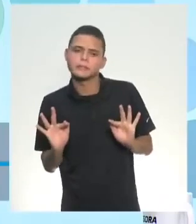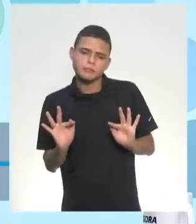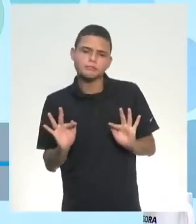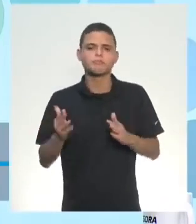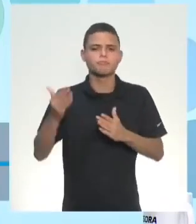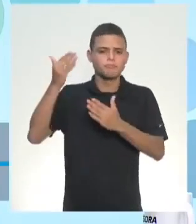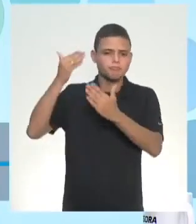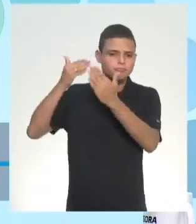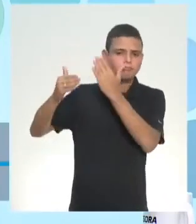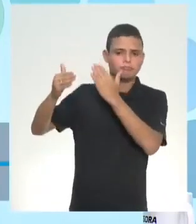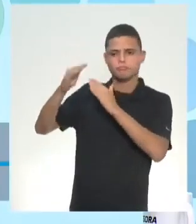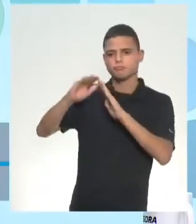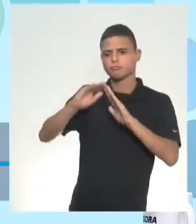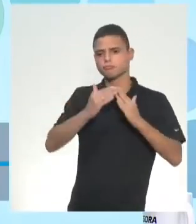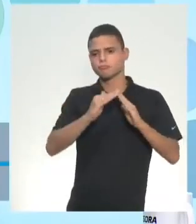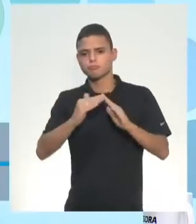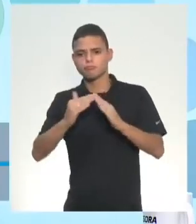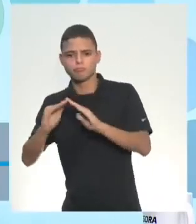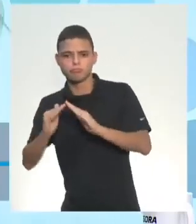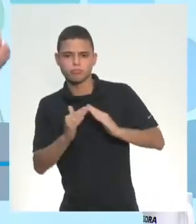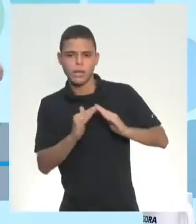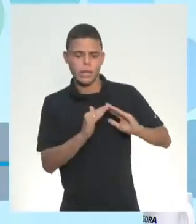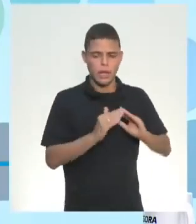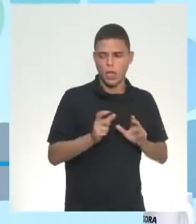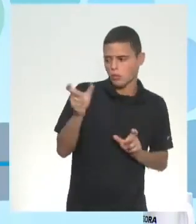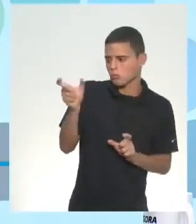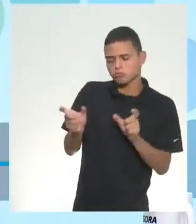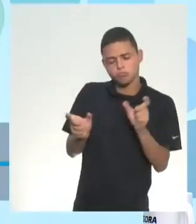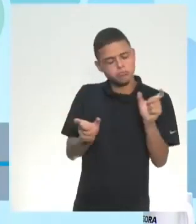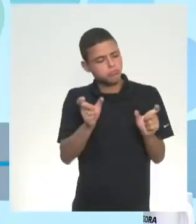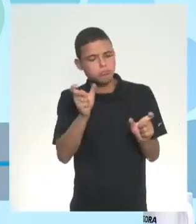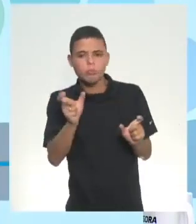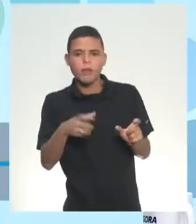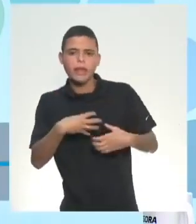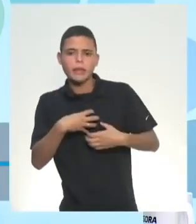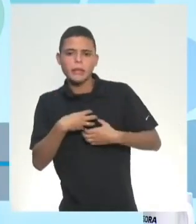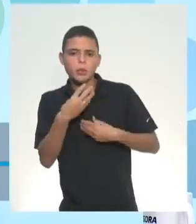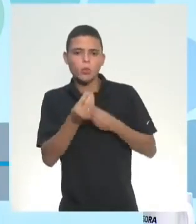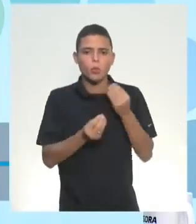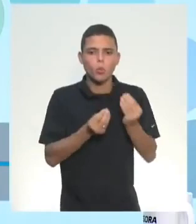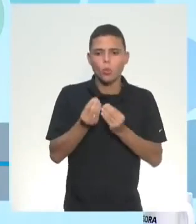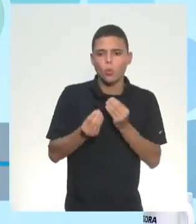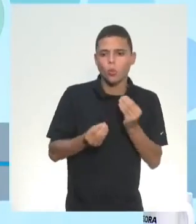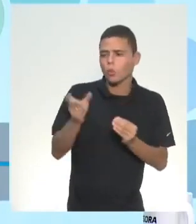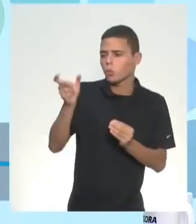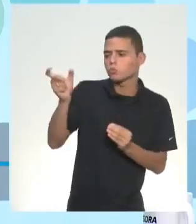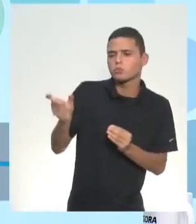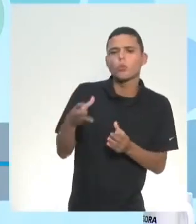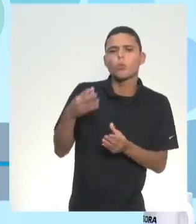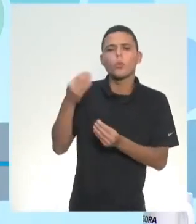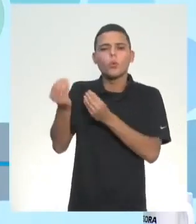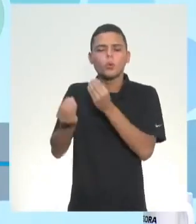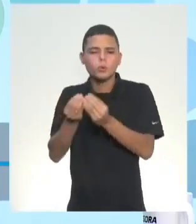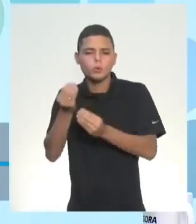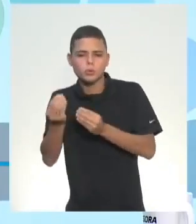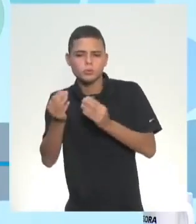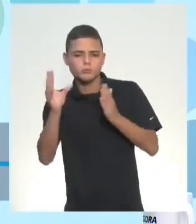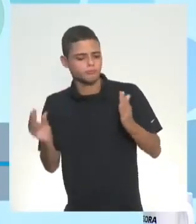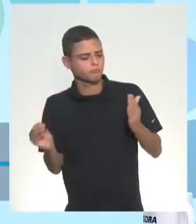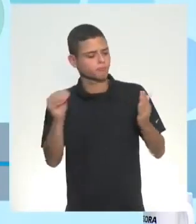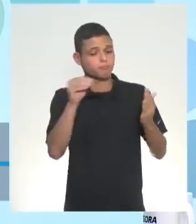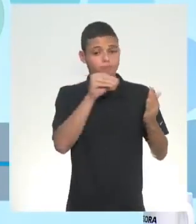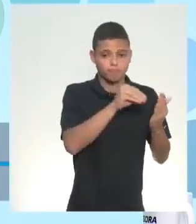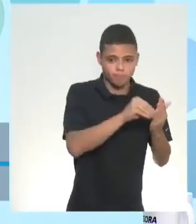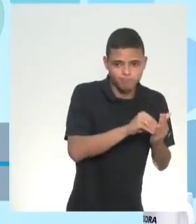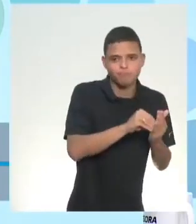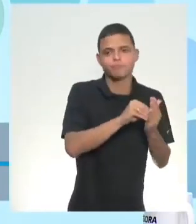de um cortiço, mas ali você começa a ver o comportamento de cada um e a denúncia social muito mais presente, né? Até